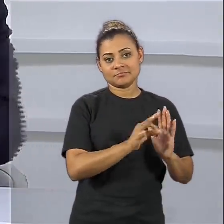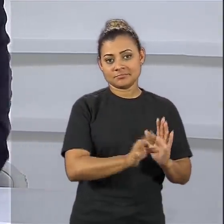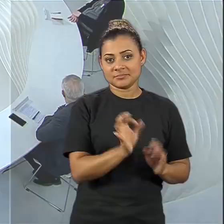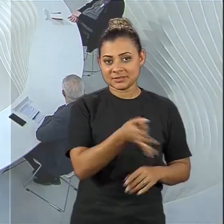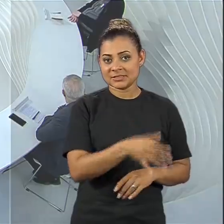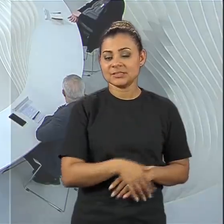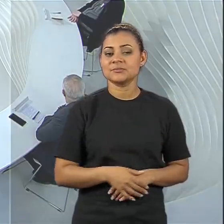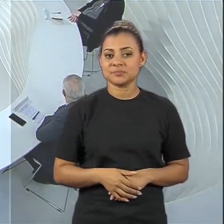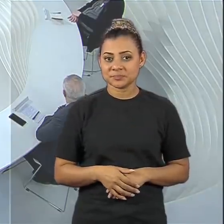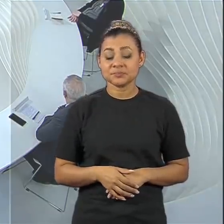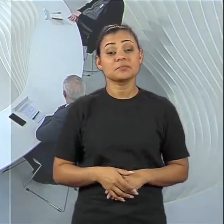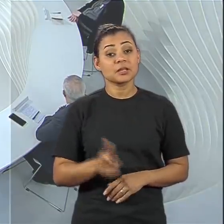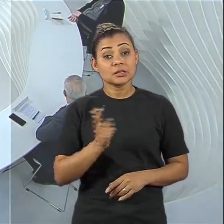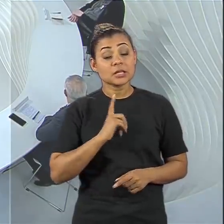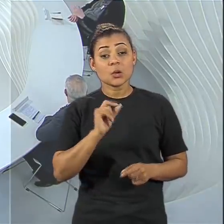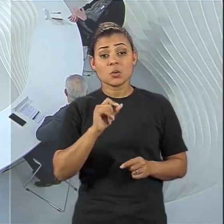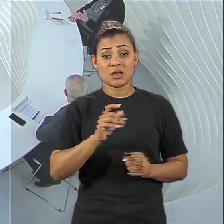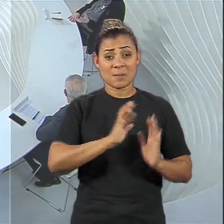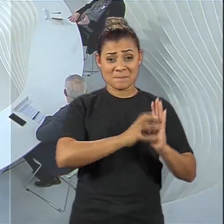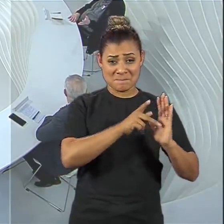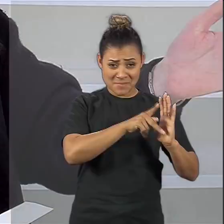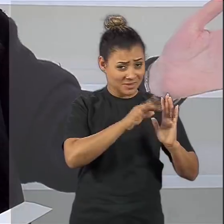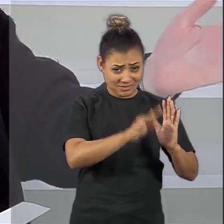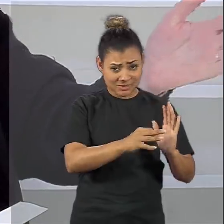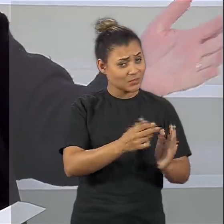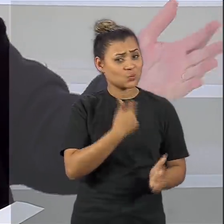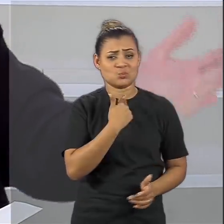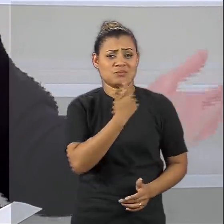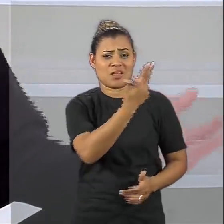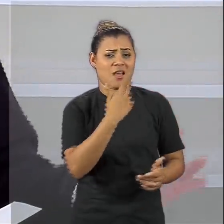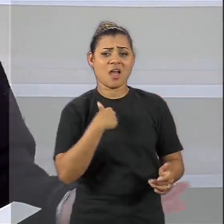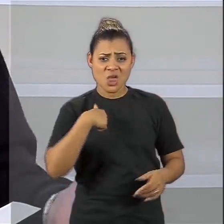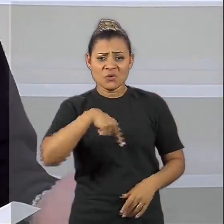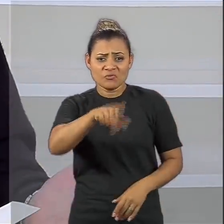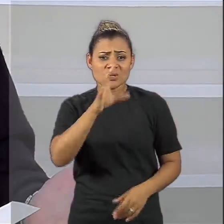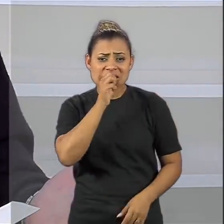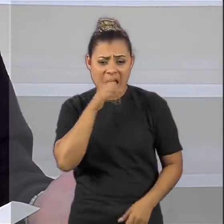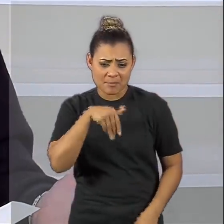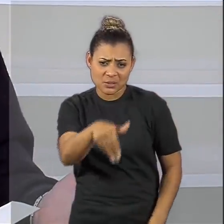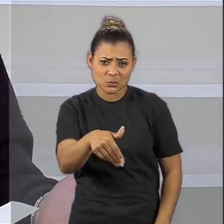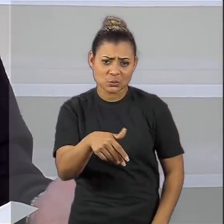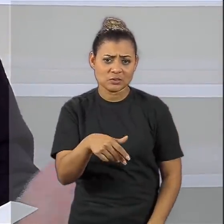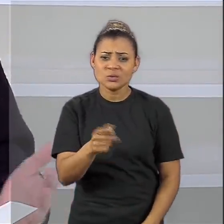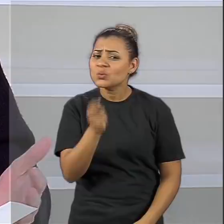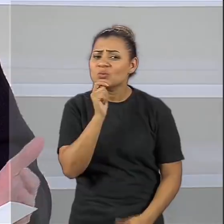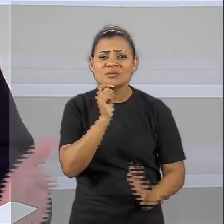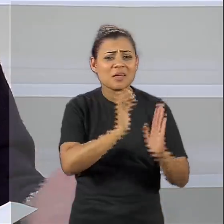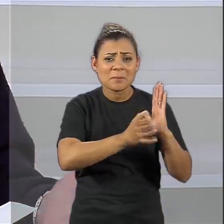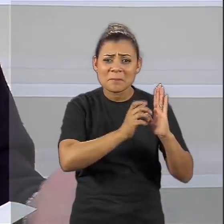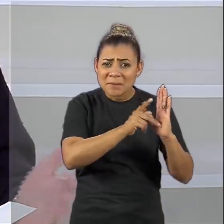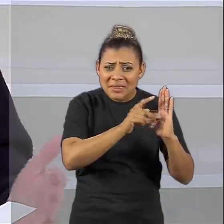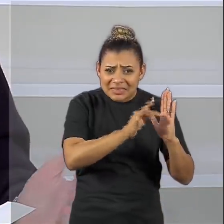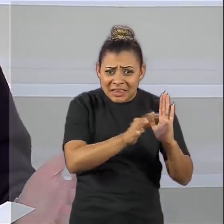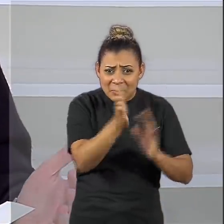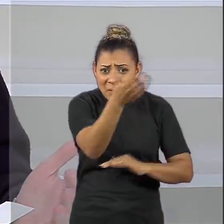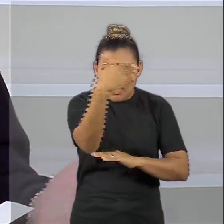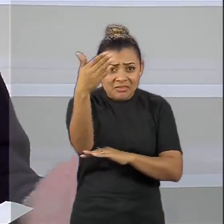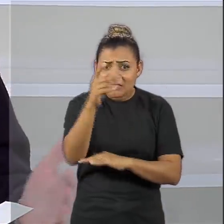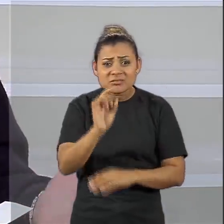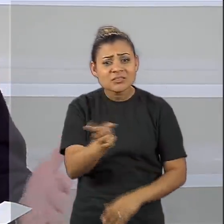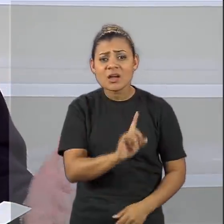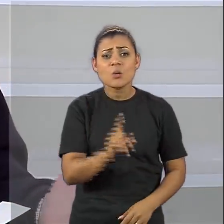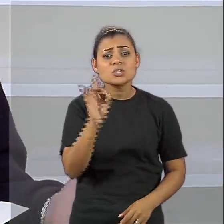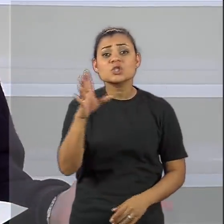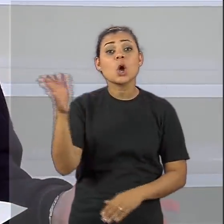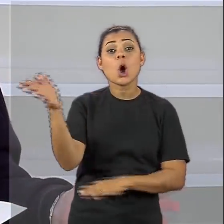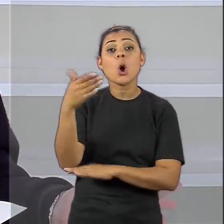não existe mais o PT. Eu fui na convenção agora de sábado, não tem PT, você não tem bandeiras do PT, só Lula. Quando você